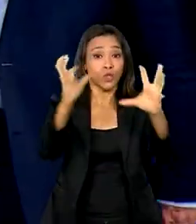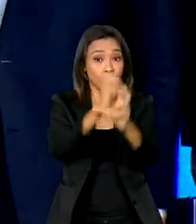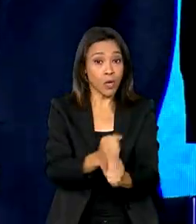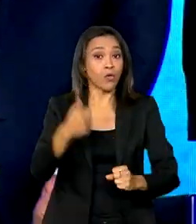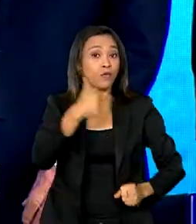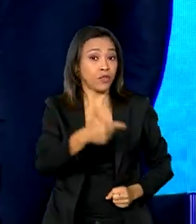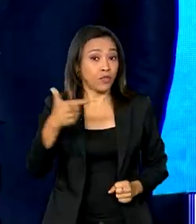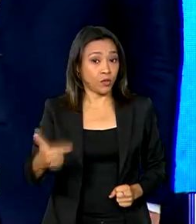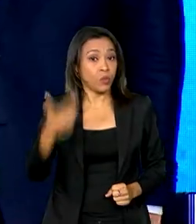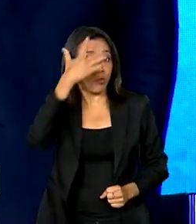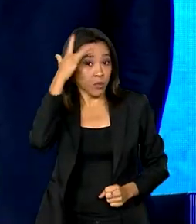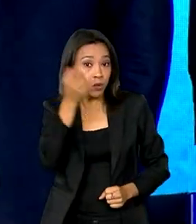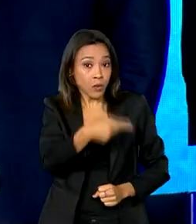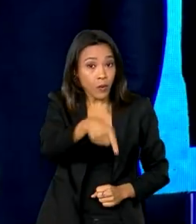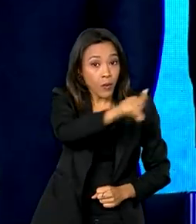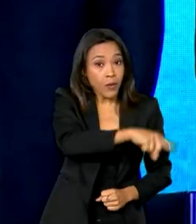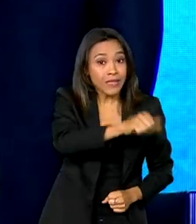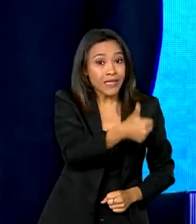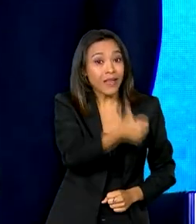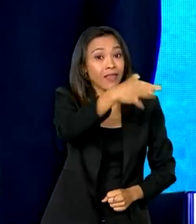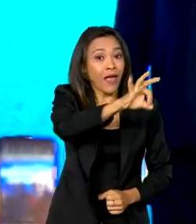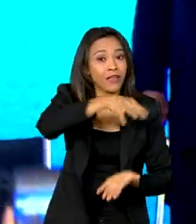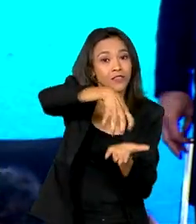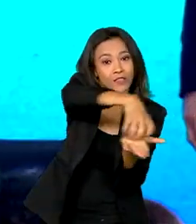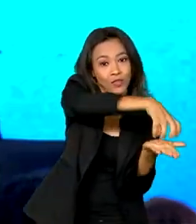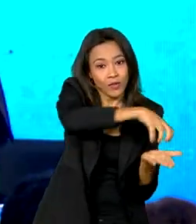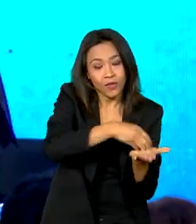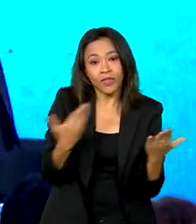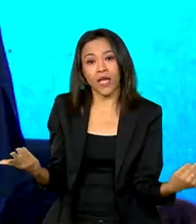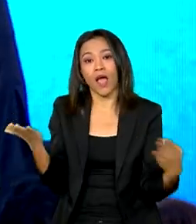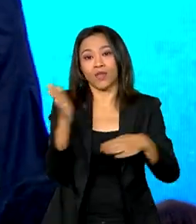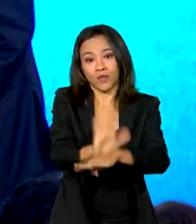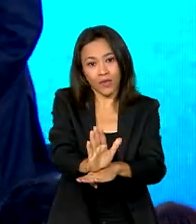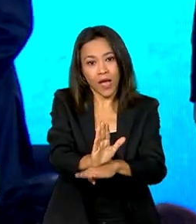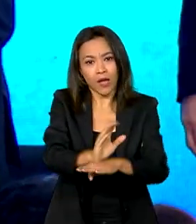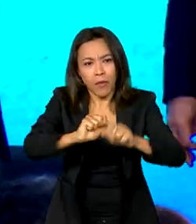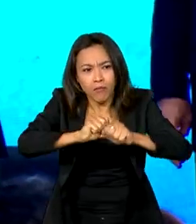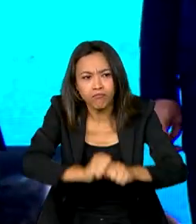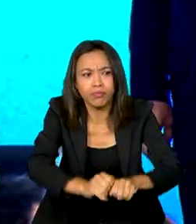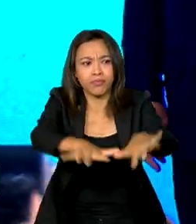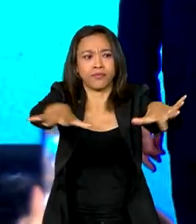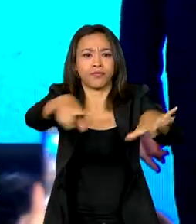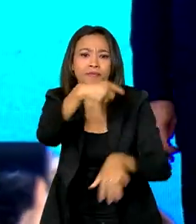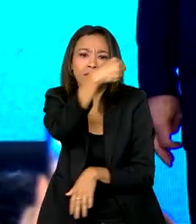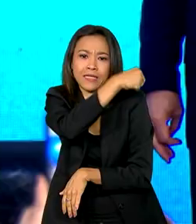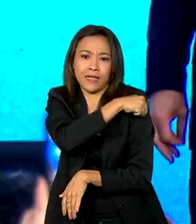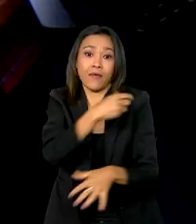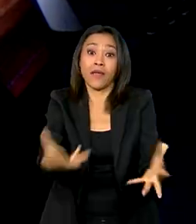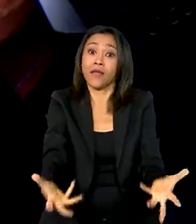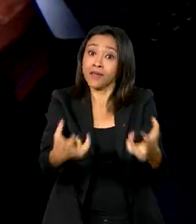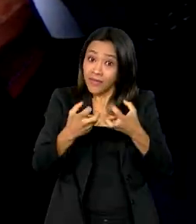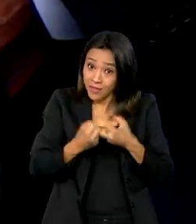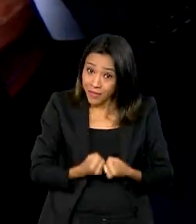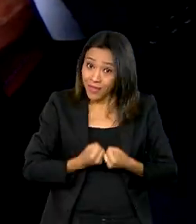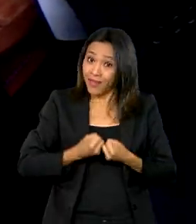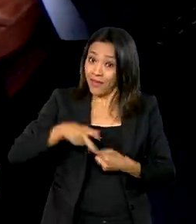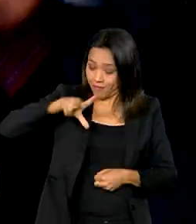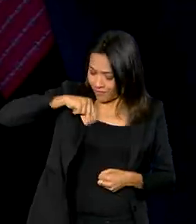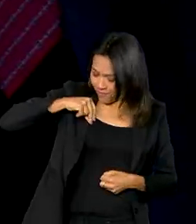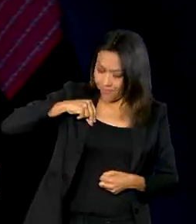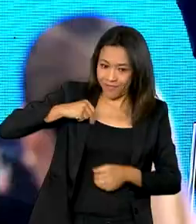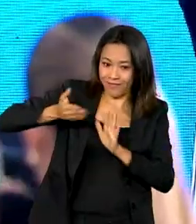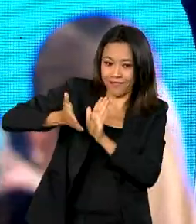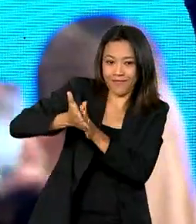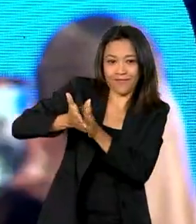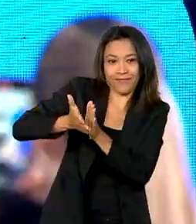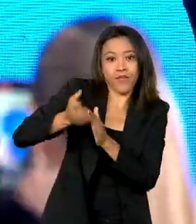22 pessoas e 10 instituições que contribuíram para o aumento da cobertura vacinal receberam a medalha Oswaldo Cruz. A honraria